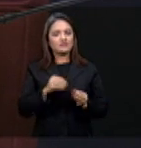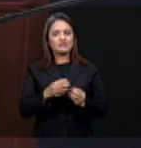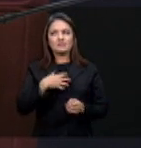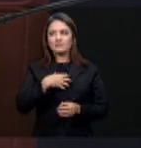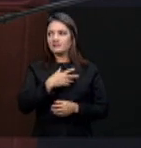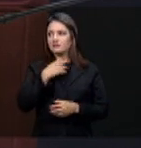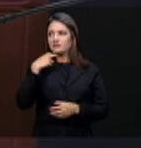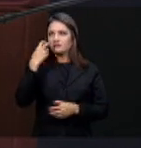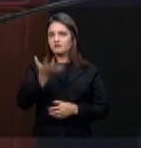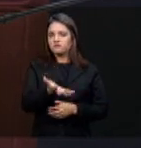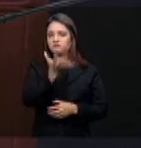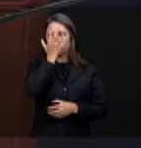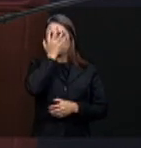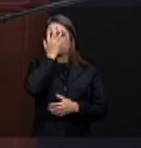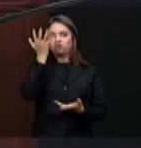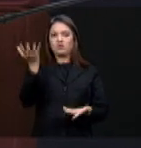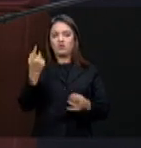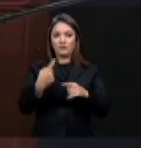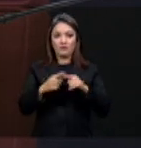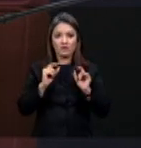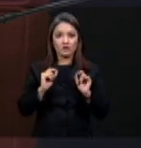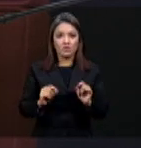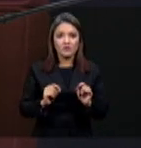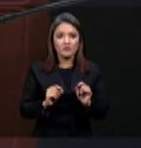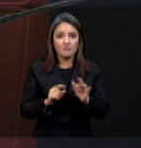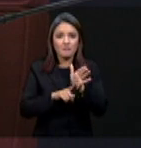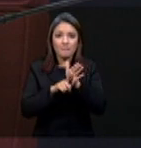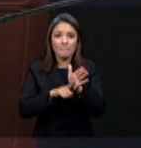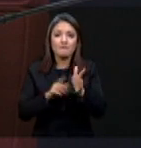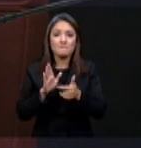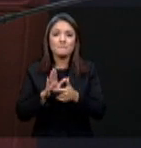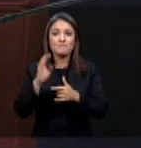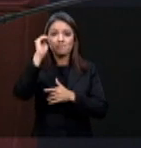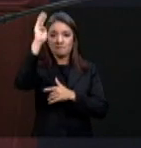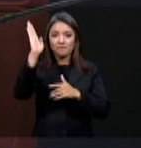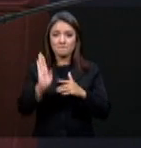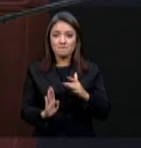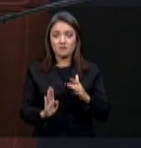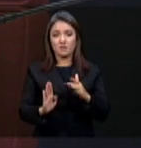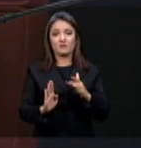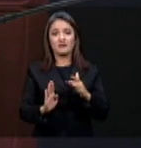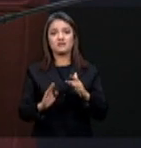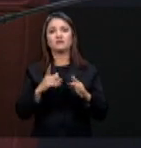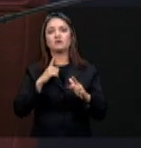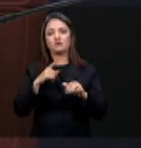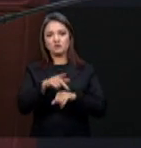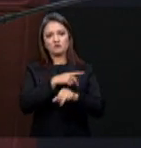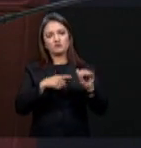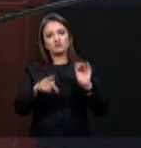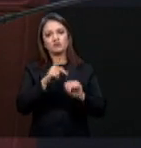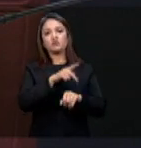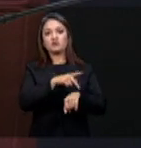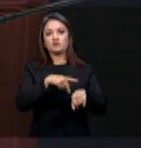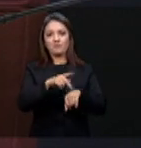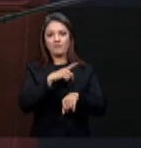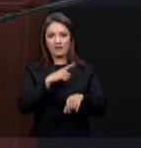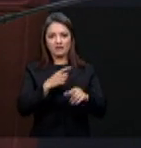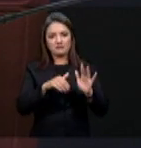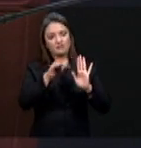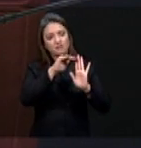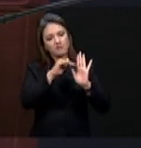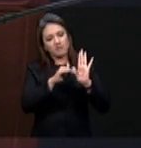vergonha e os indicadores de saneamento eles colocam Brasil lá na rabeira do ranking de países que têm renda